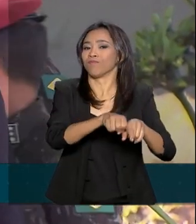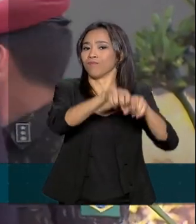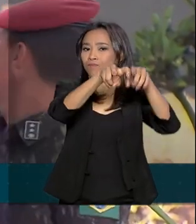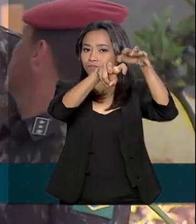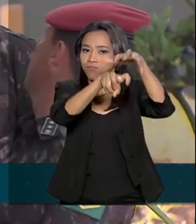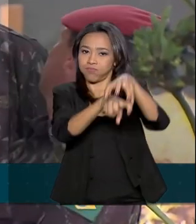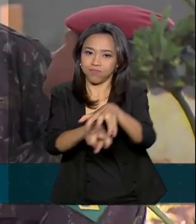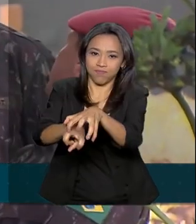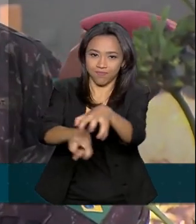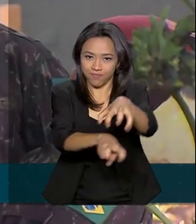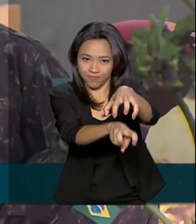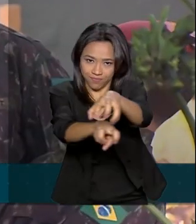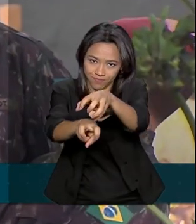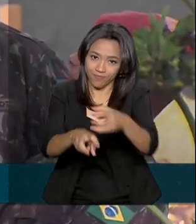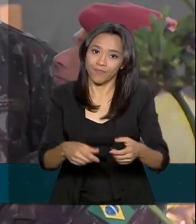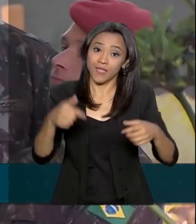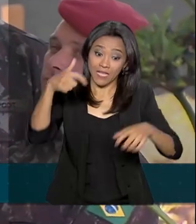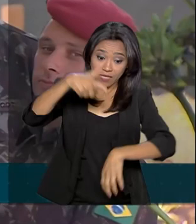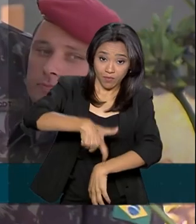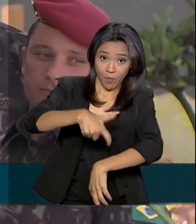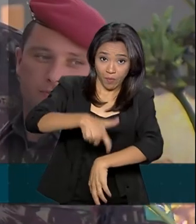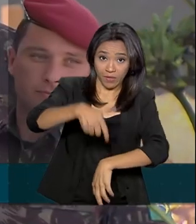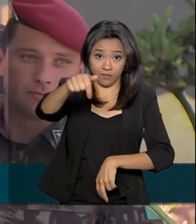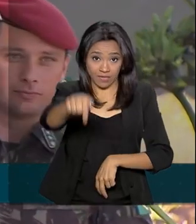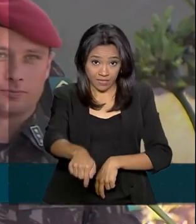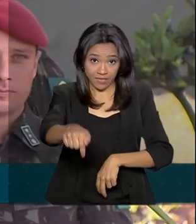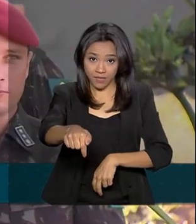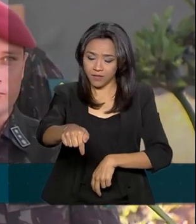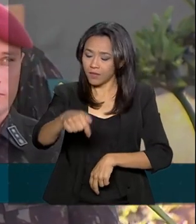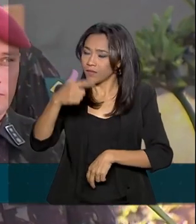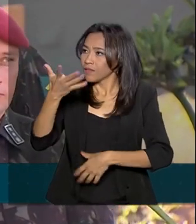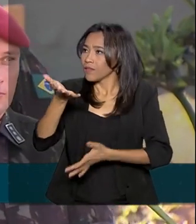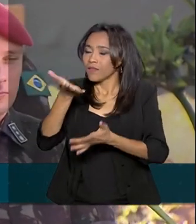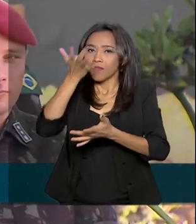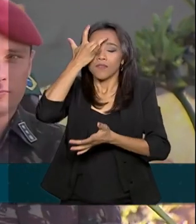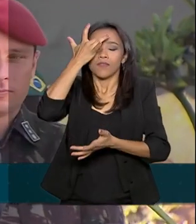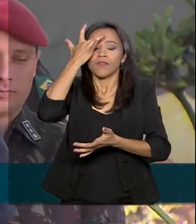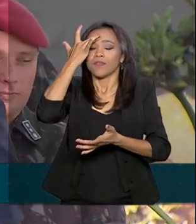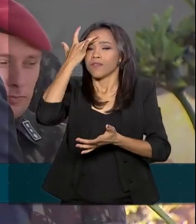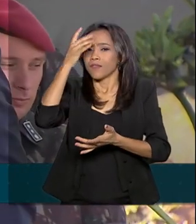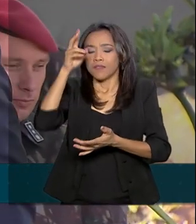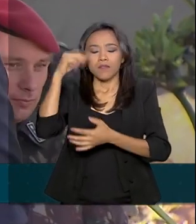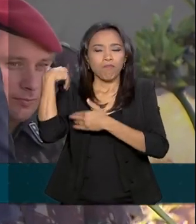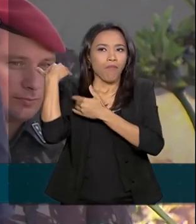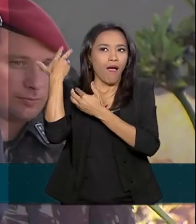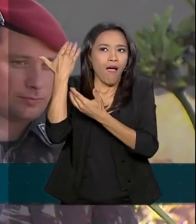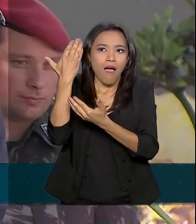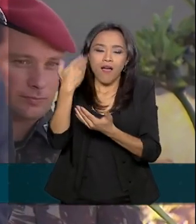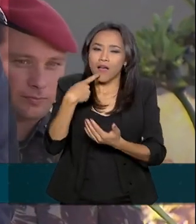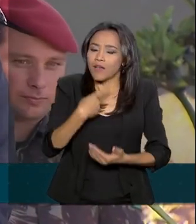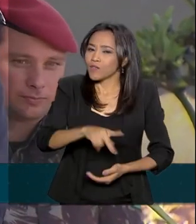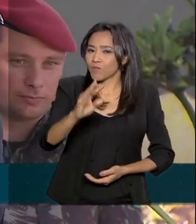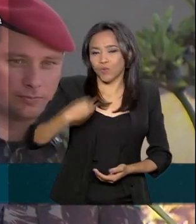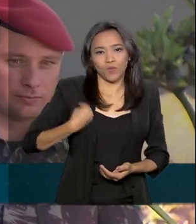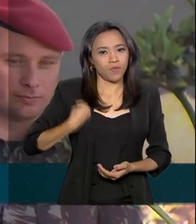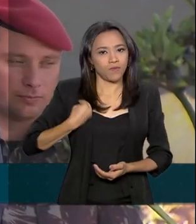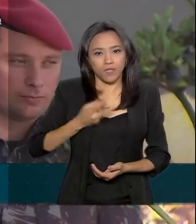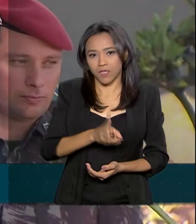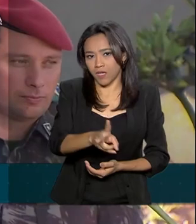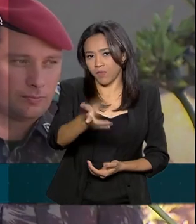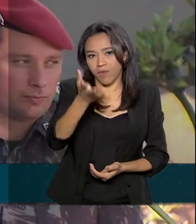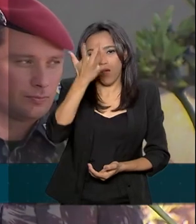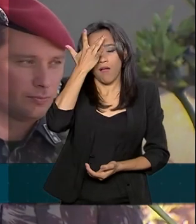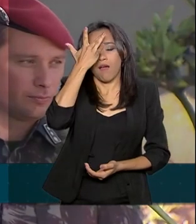esse momento os acompanhará por toda a vida de cada um de vocês.